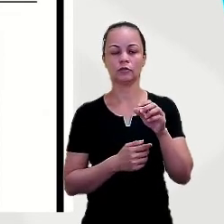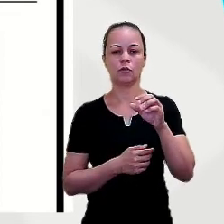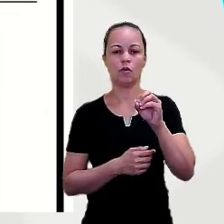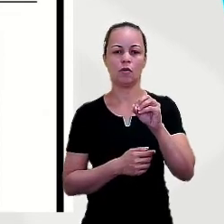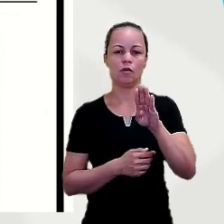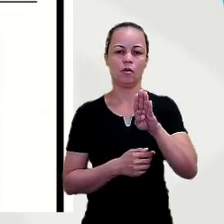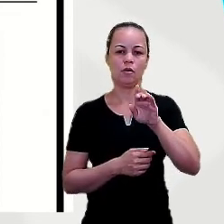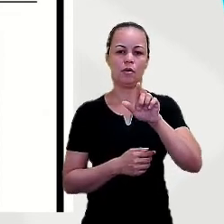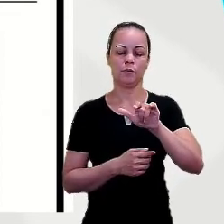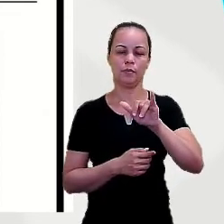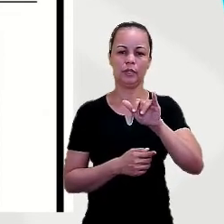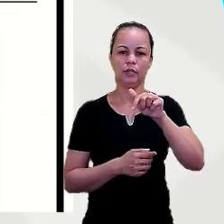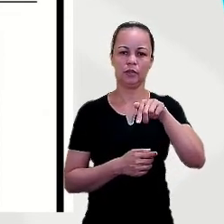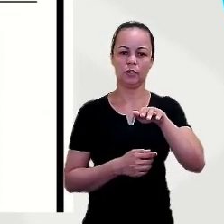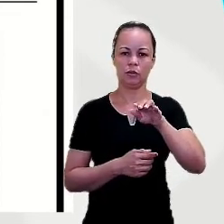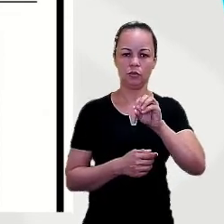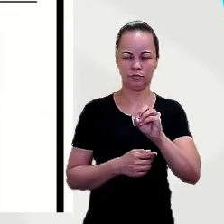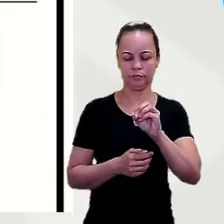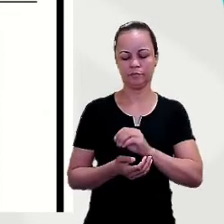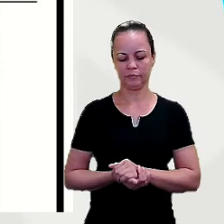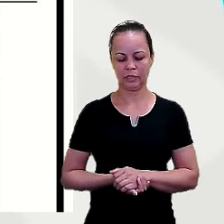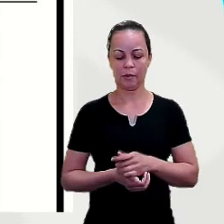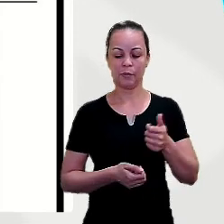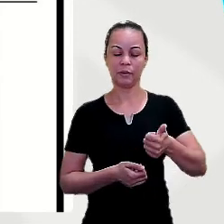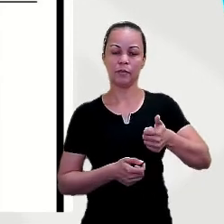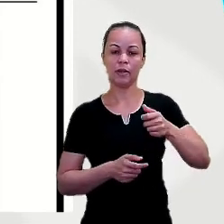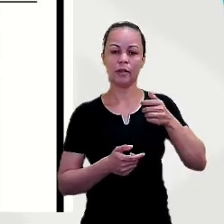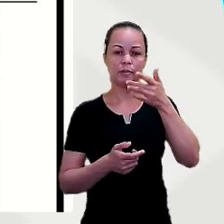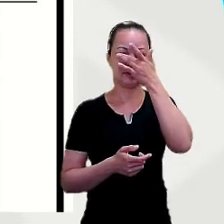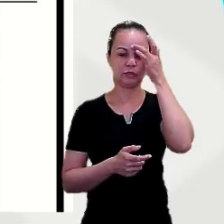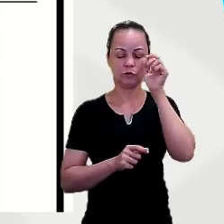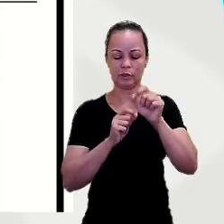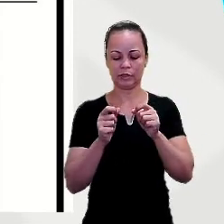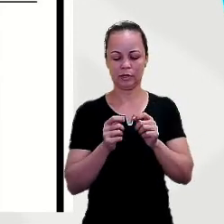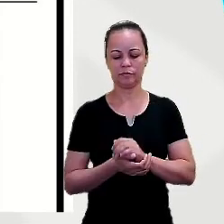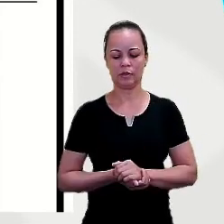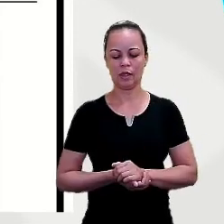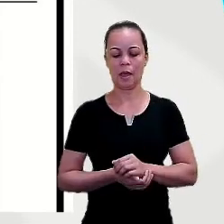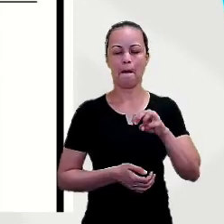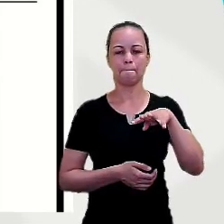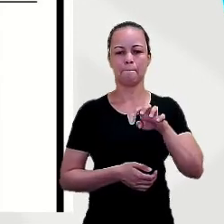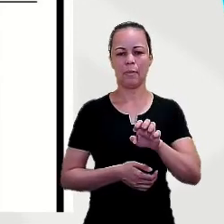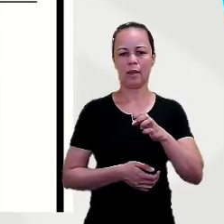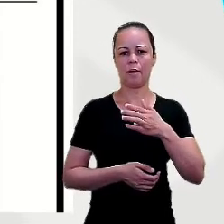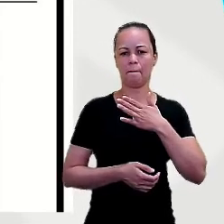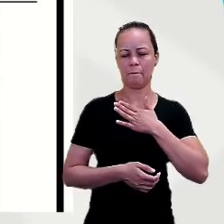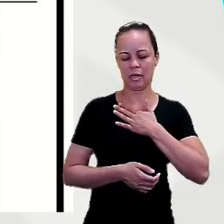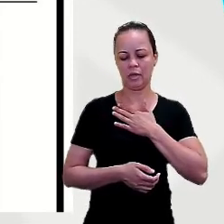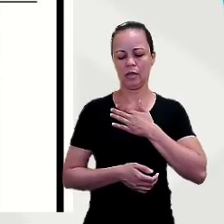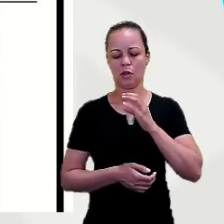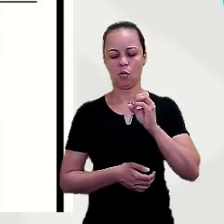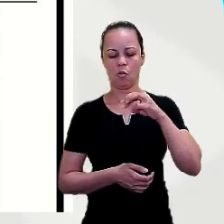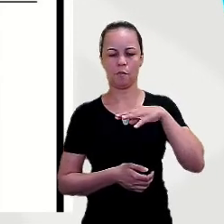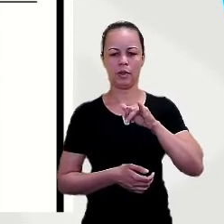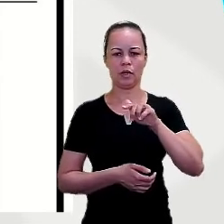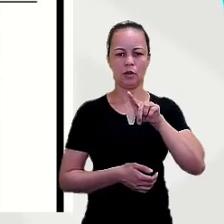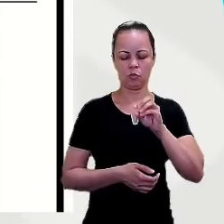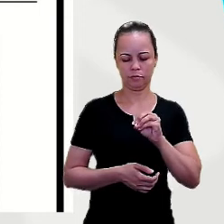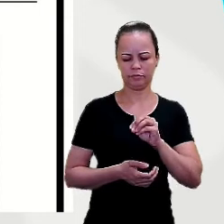Primeira pessoa do singular, nós temos me, mim, comigo. Segunda